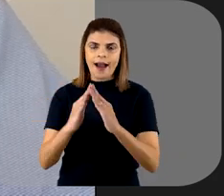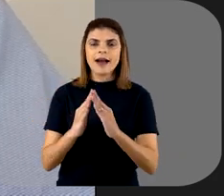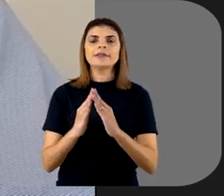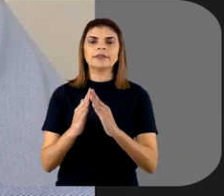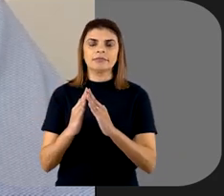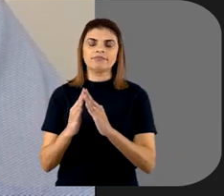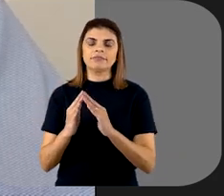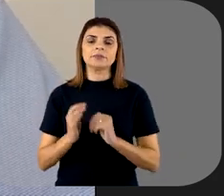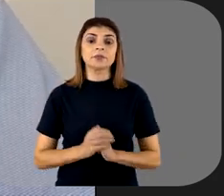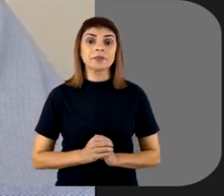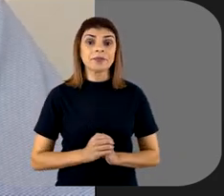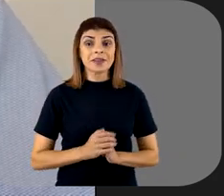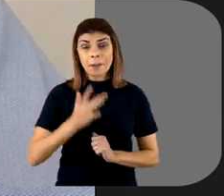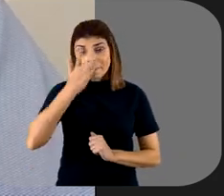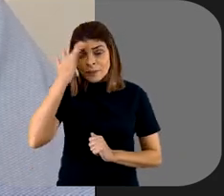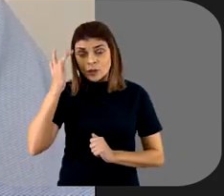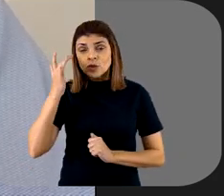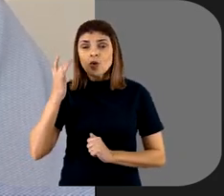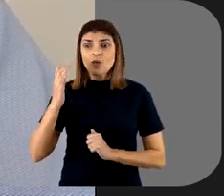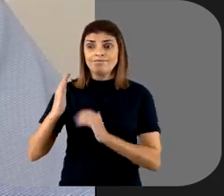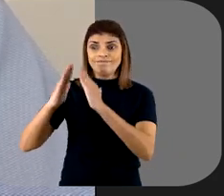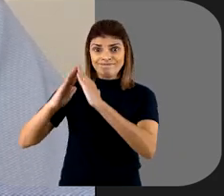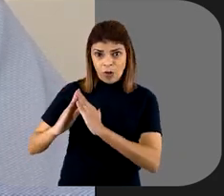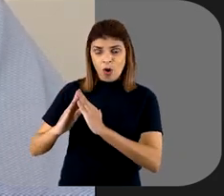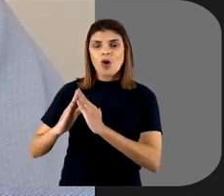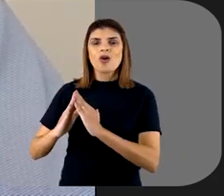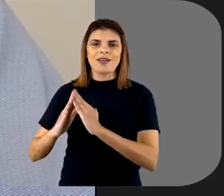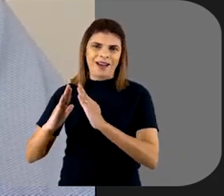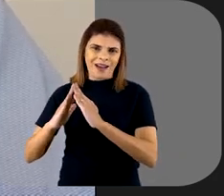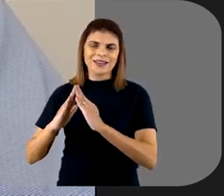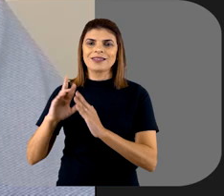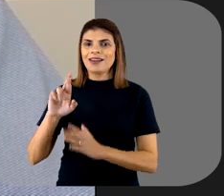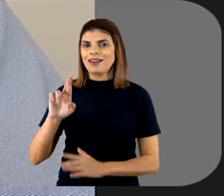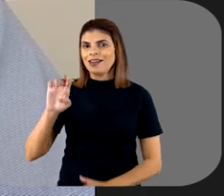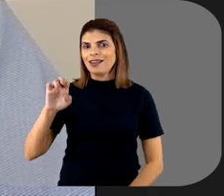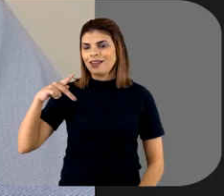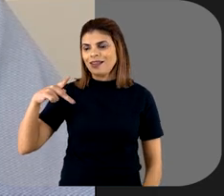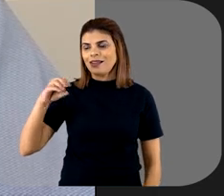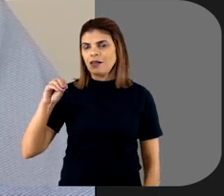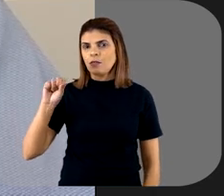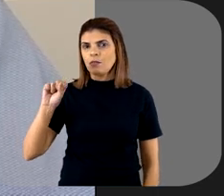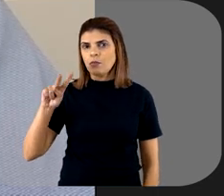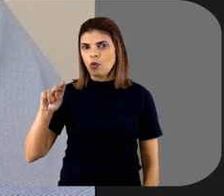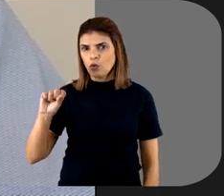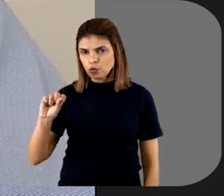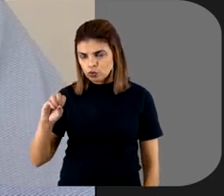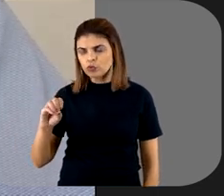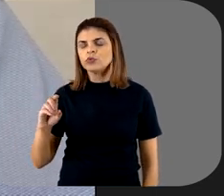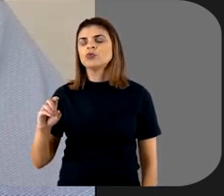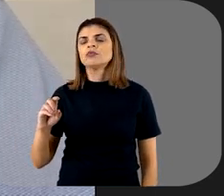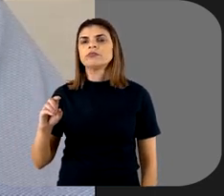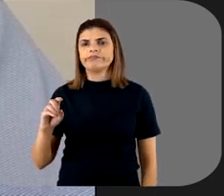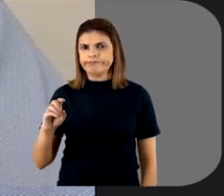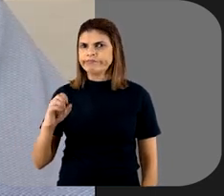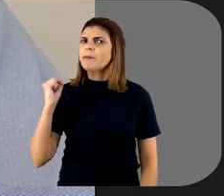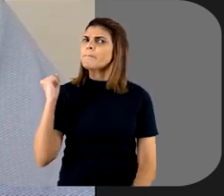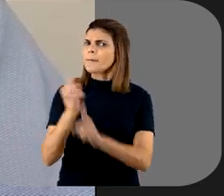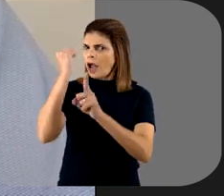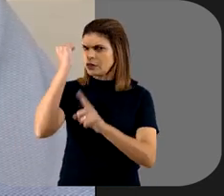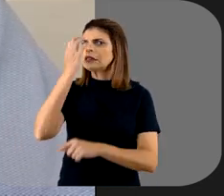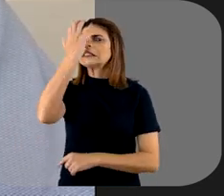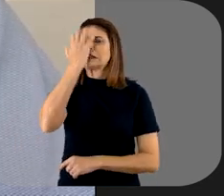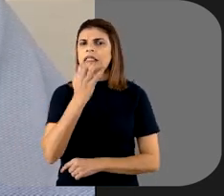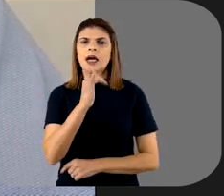Agora, para os residentes, para os idosos, os impactos também foram sérios, né? A gente poderia destacar,